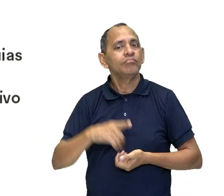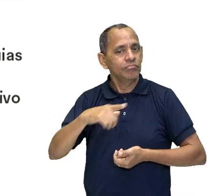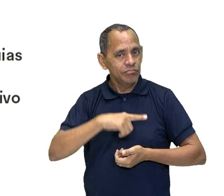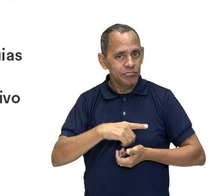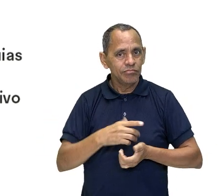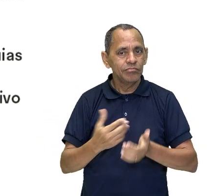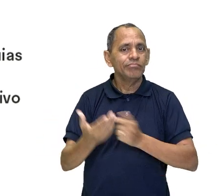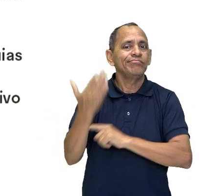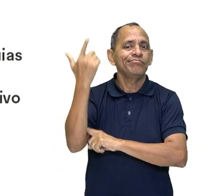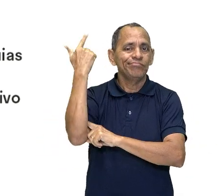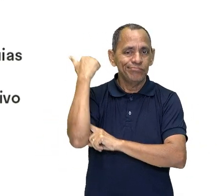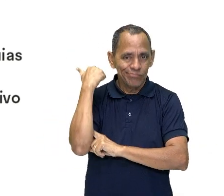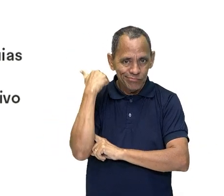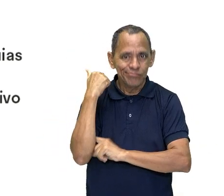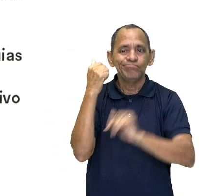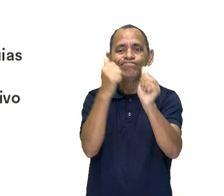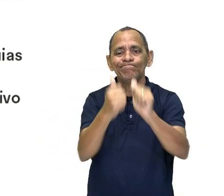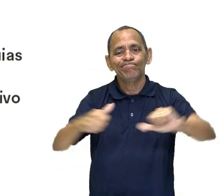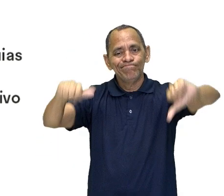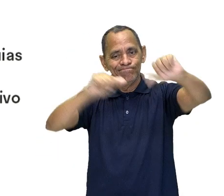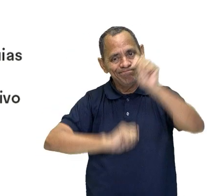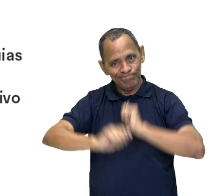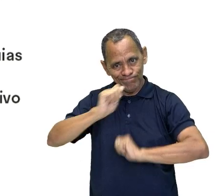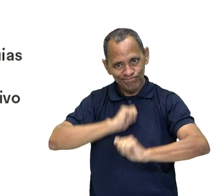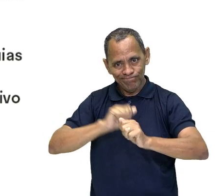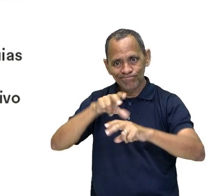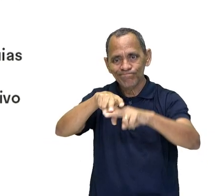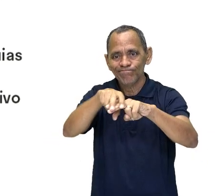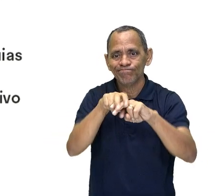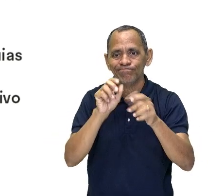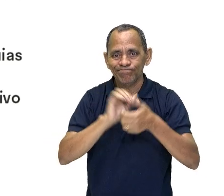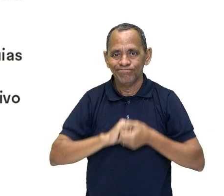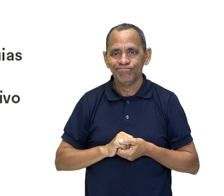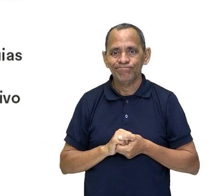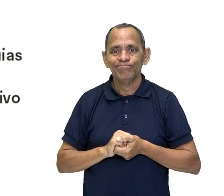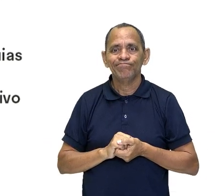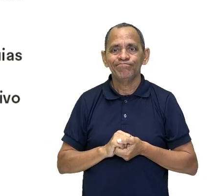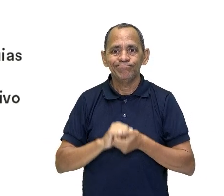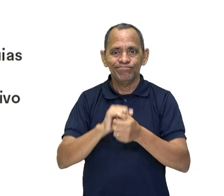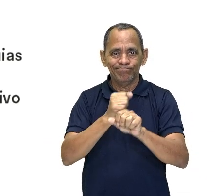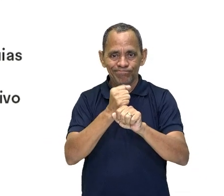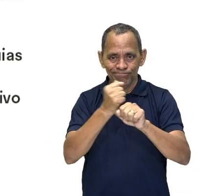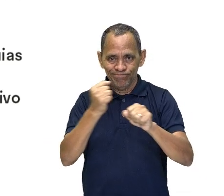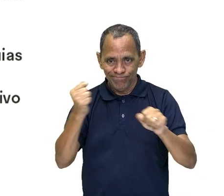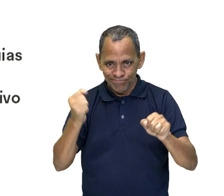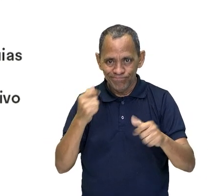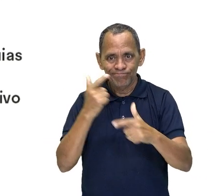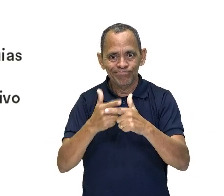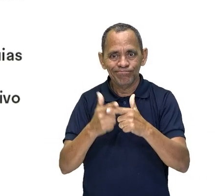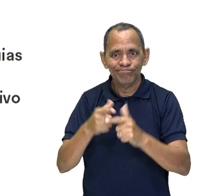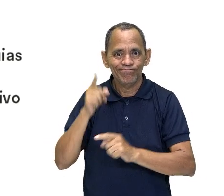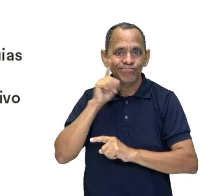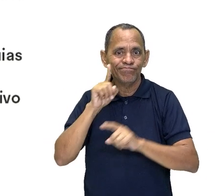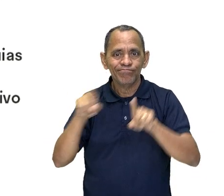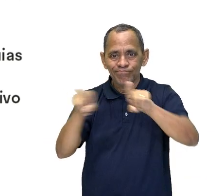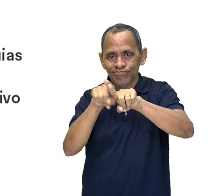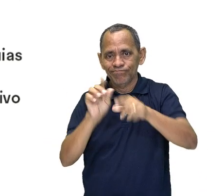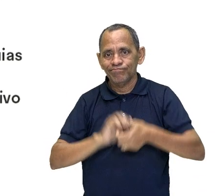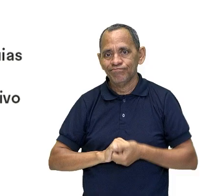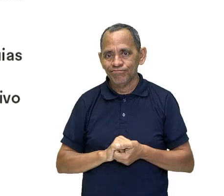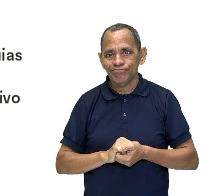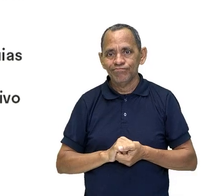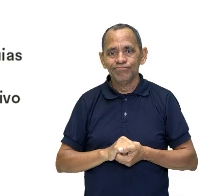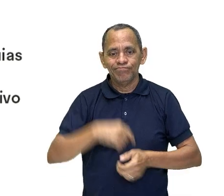uma crise econômica derivada ali da Grande Depressão Americana. A política da salvação, que também foi